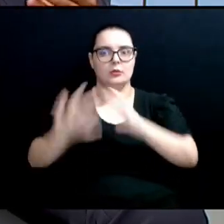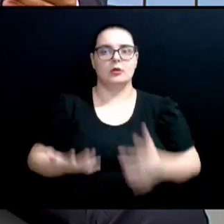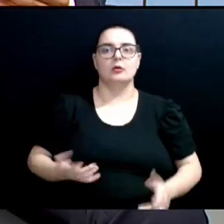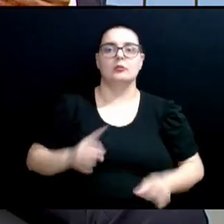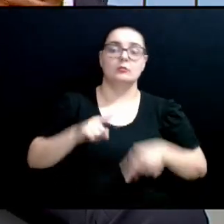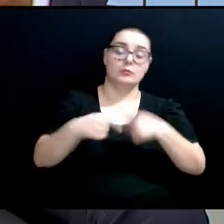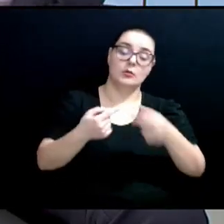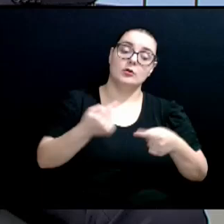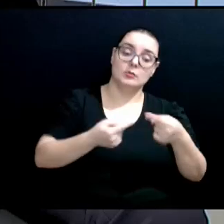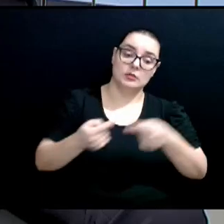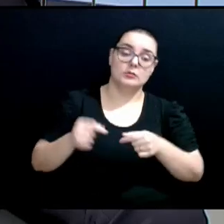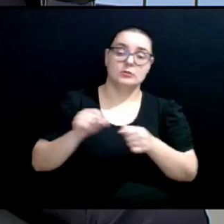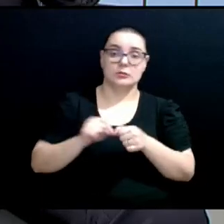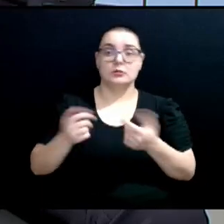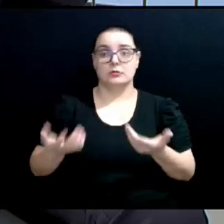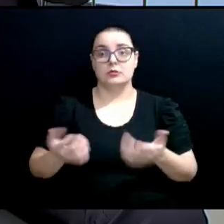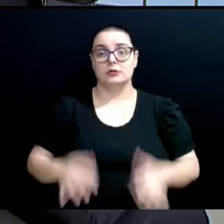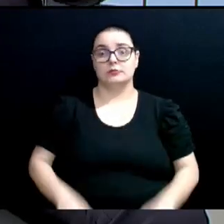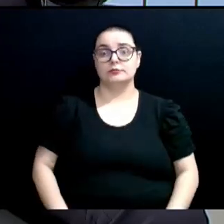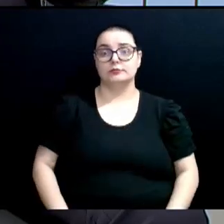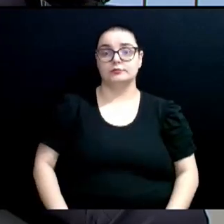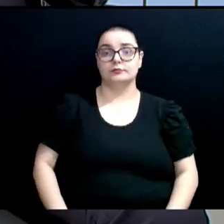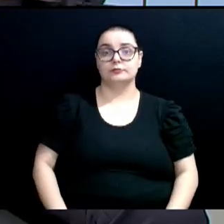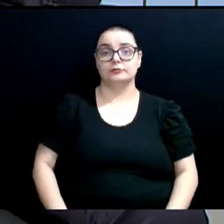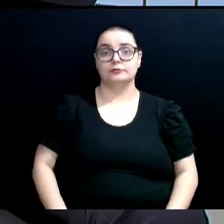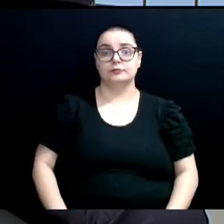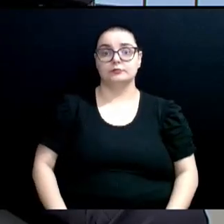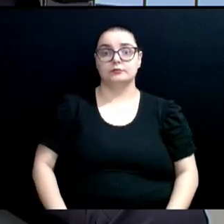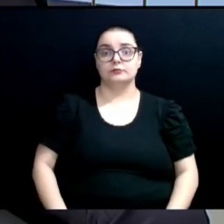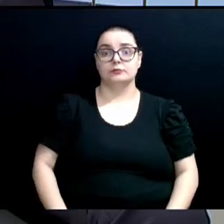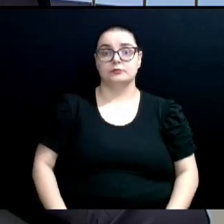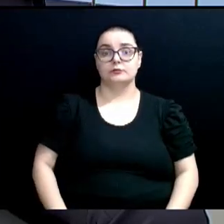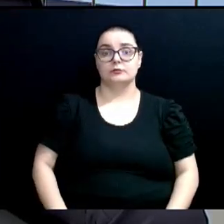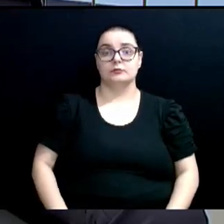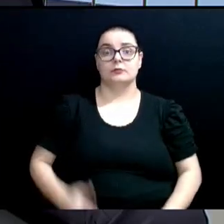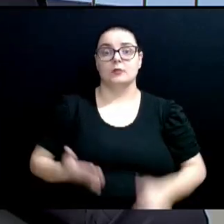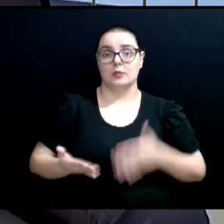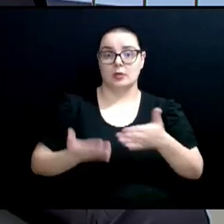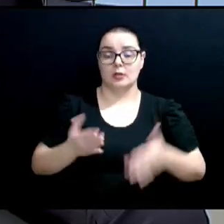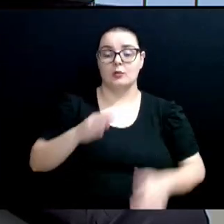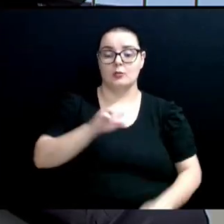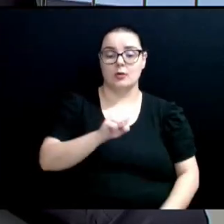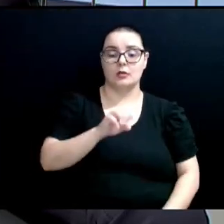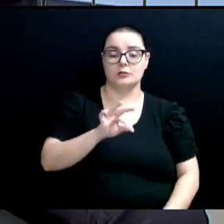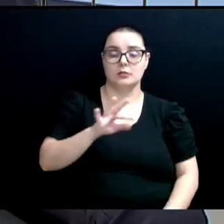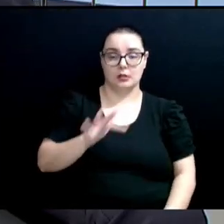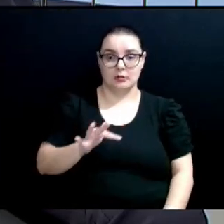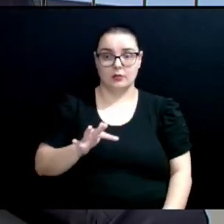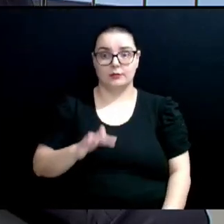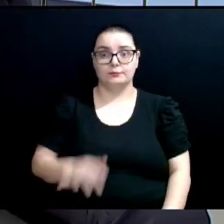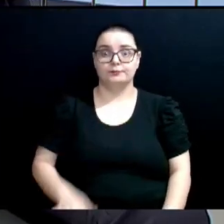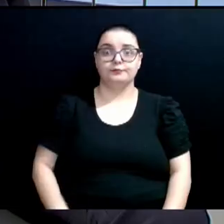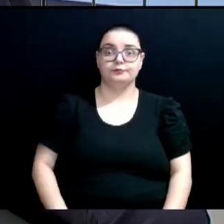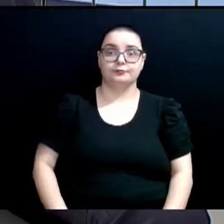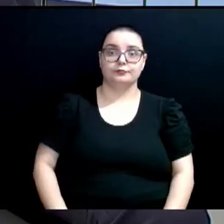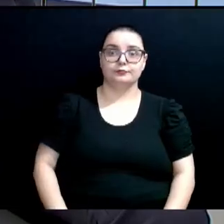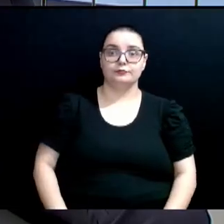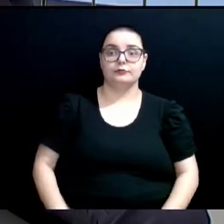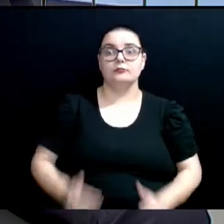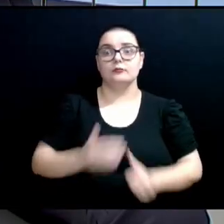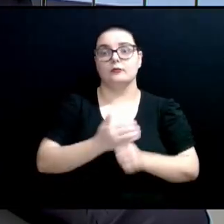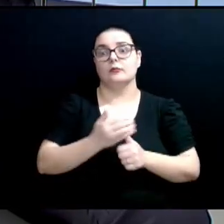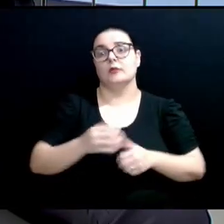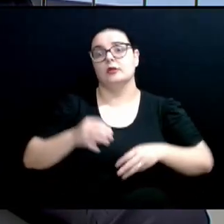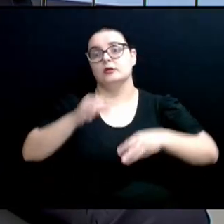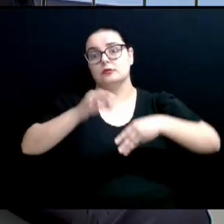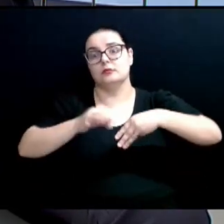faz é essa, em se tratando do Supremo Tribunal Federal, essa questão de mandato, se o ministro Supremo deveria ter um